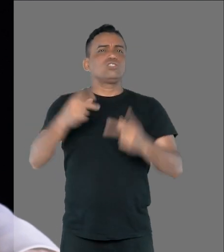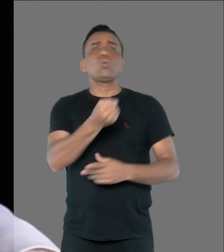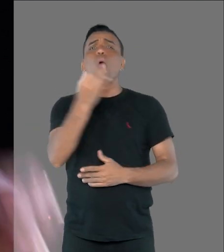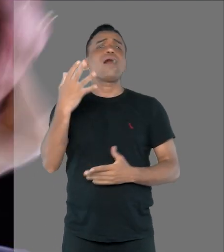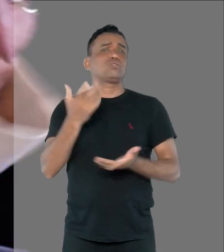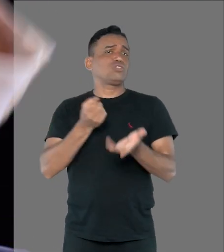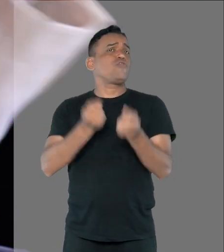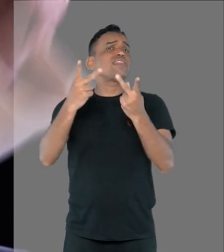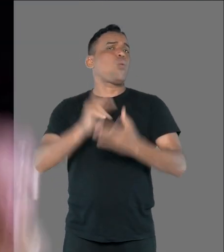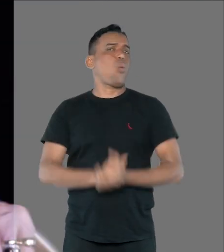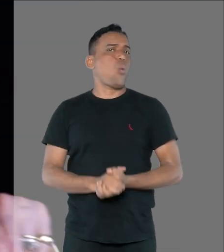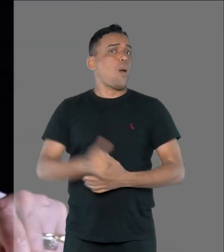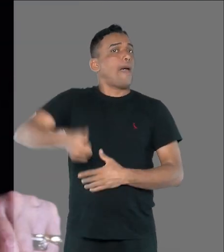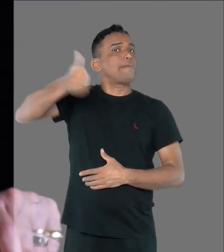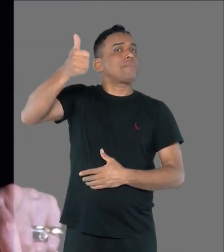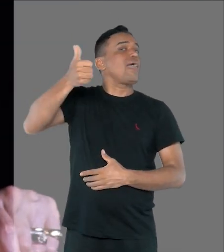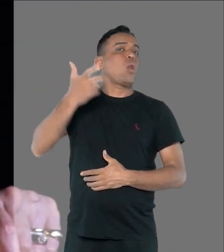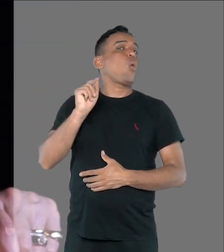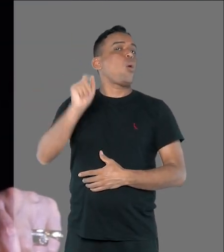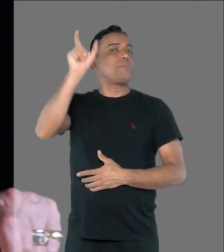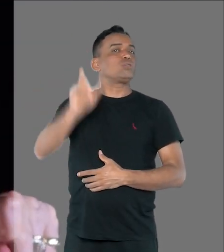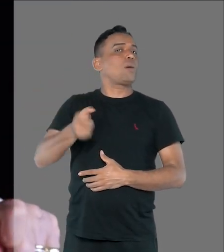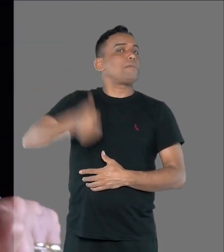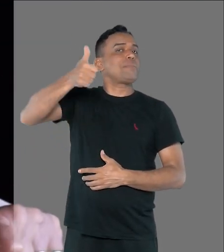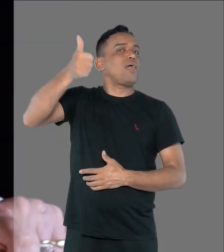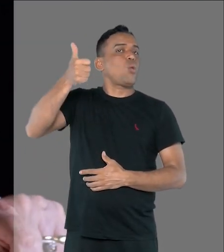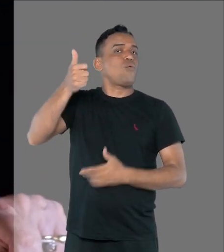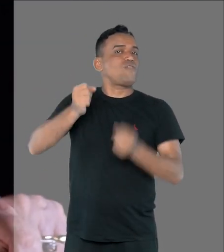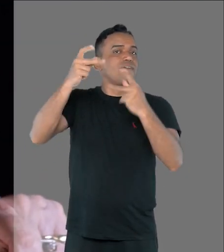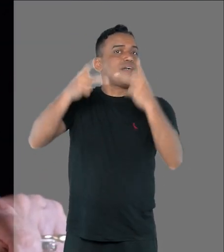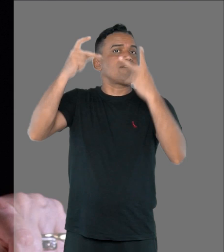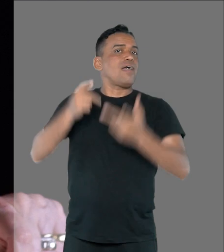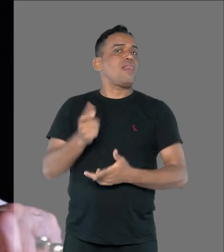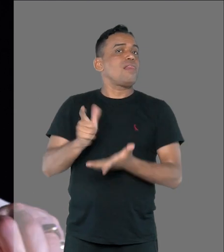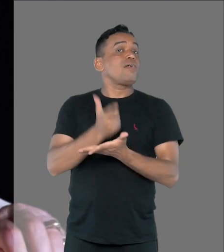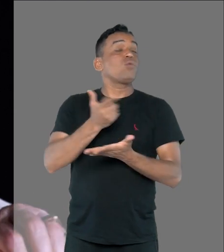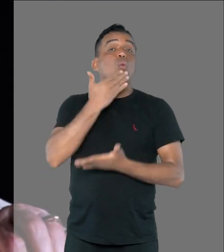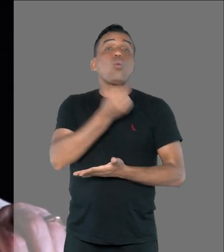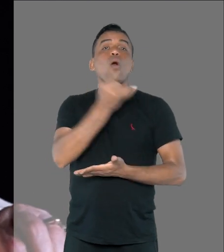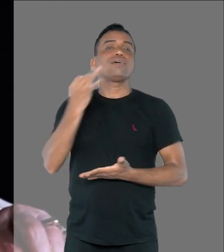vendidos? Quando a pessoa está em primeiro lugar na lista? Chuta, por favor.